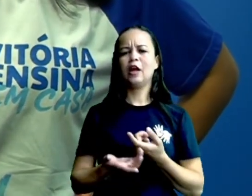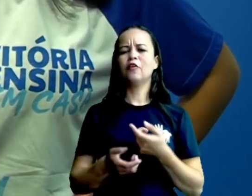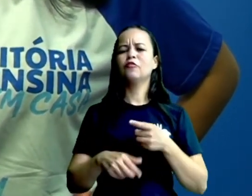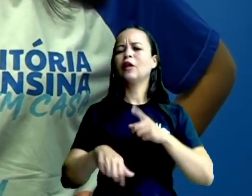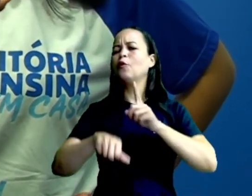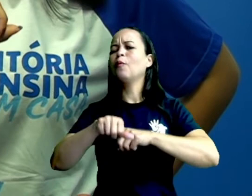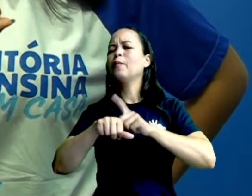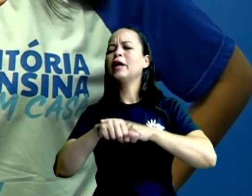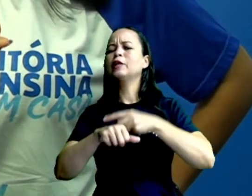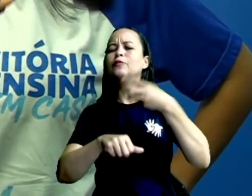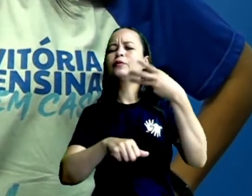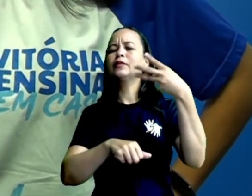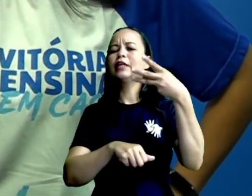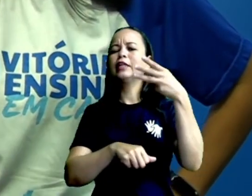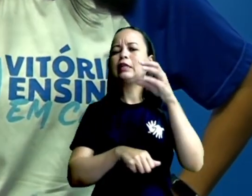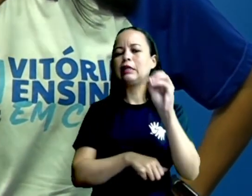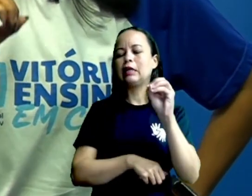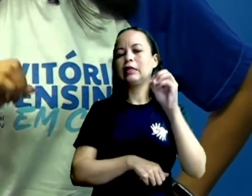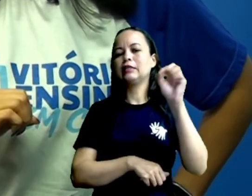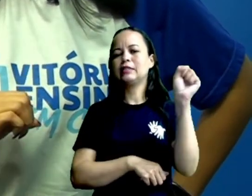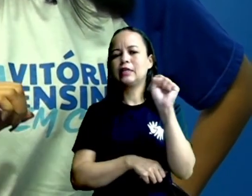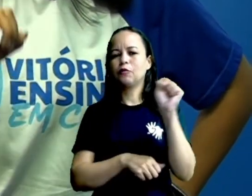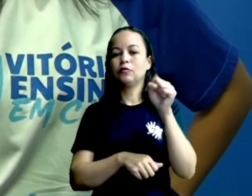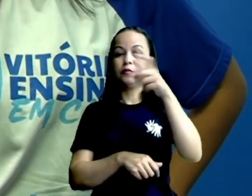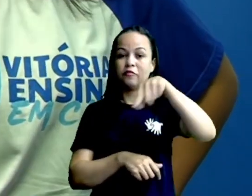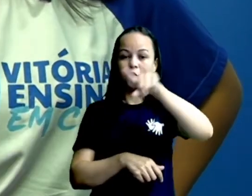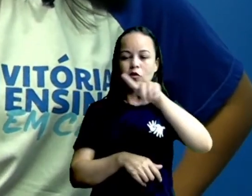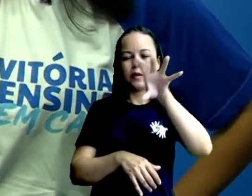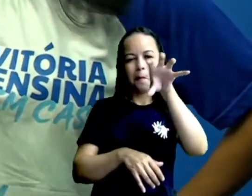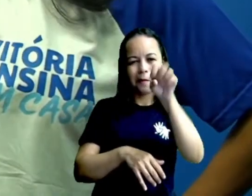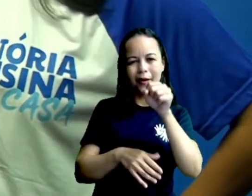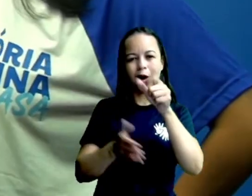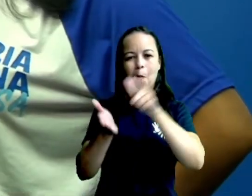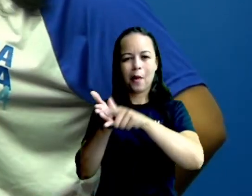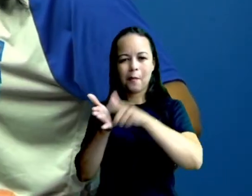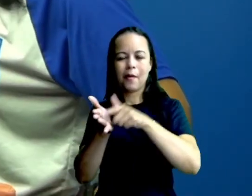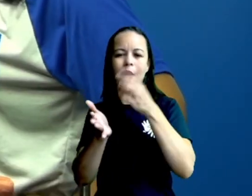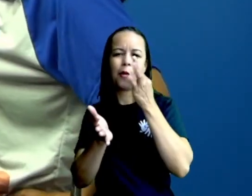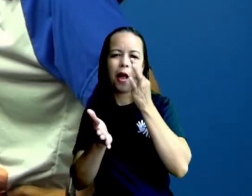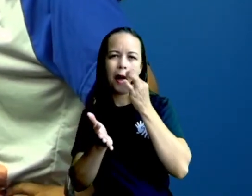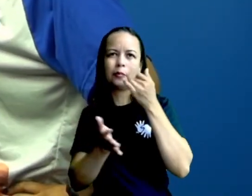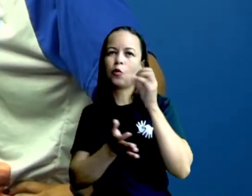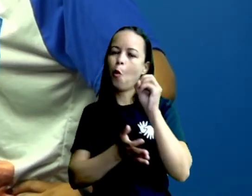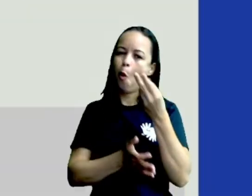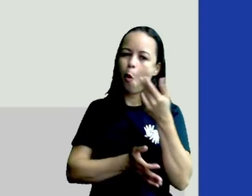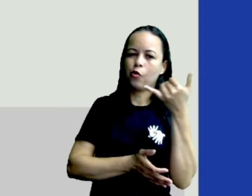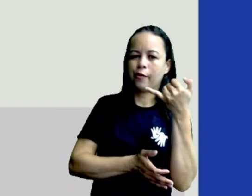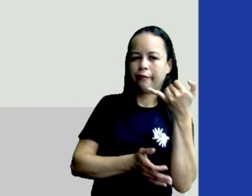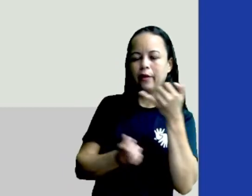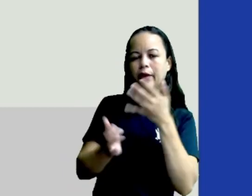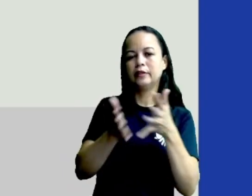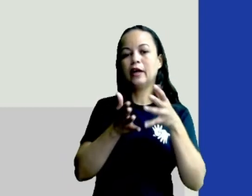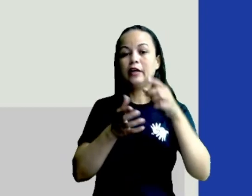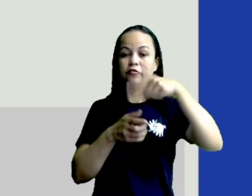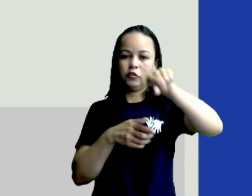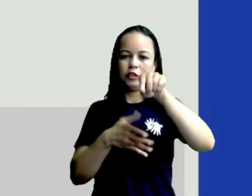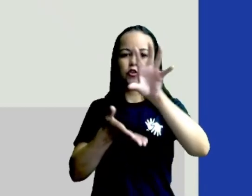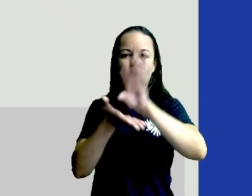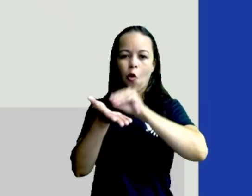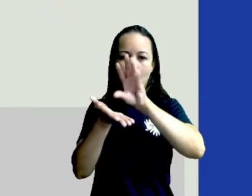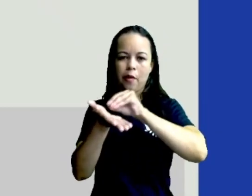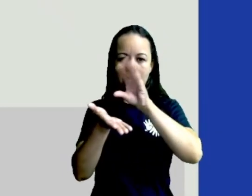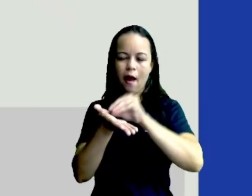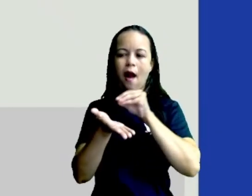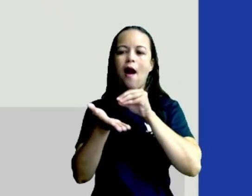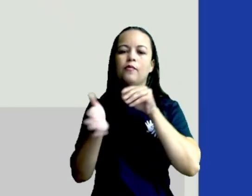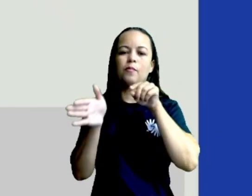30 segundinhos para você pegar papel, caneta ou lápis e copiar aqui, ó, essas perguntas para